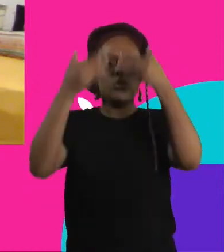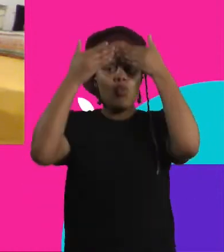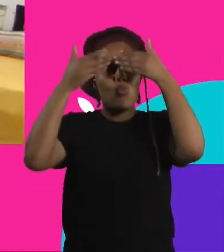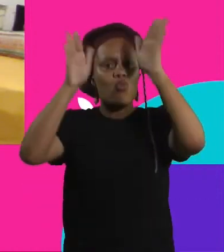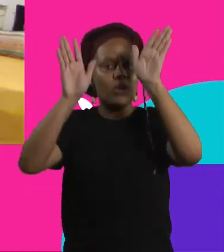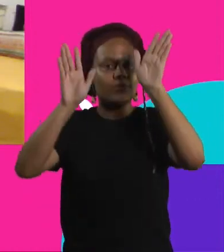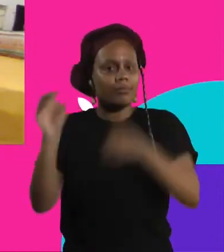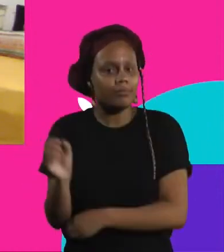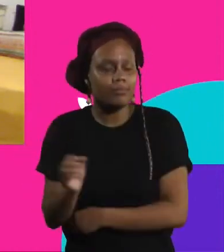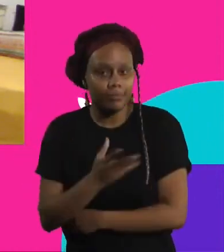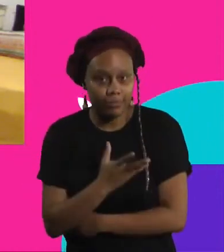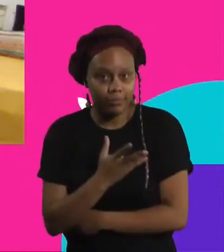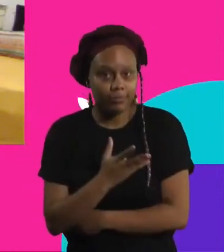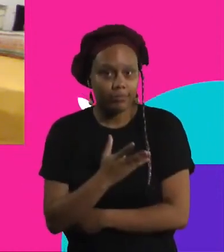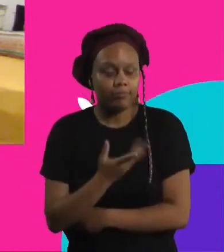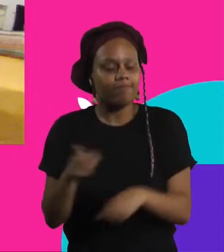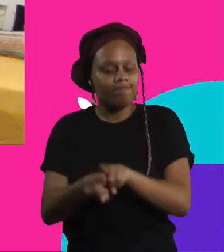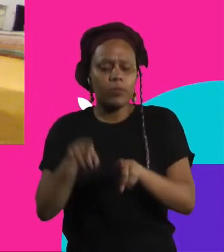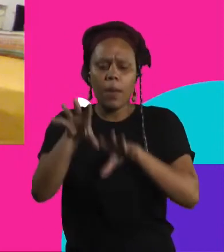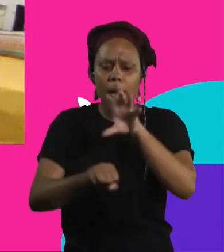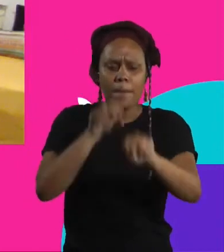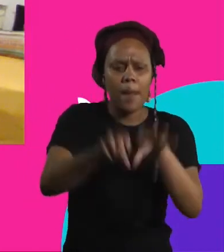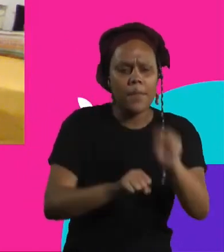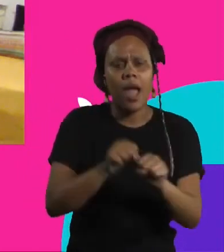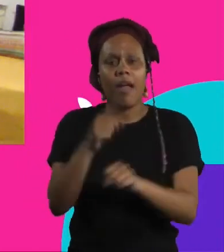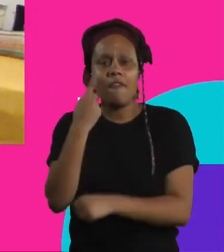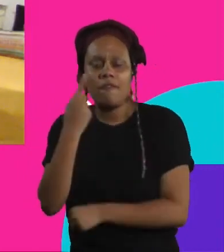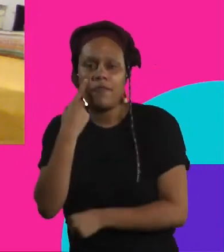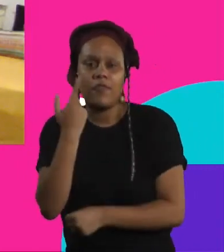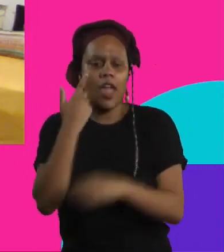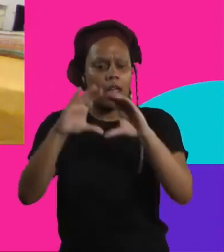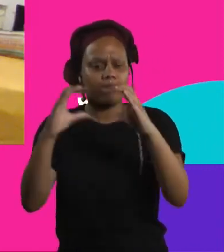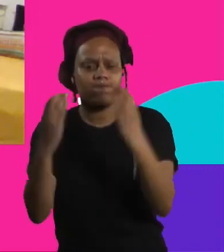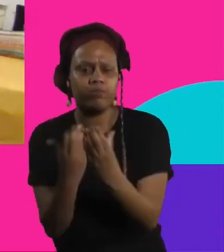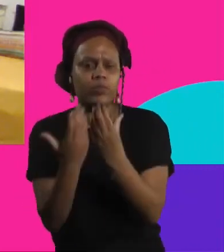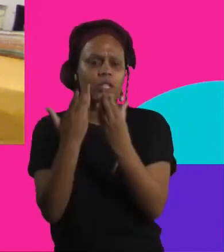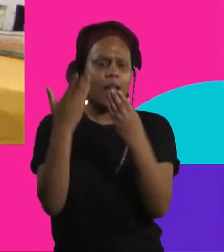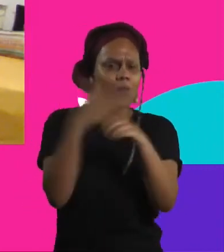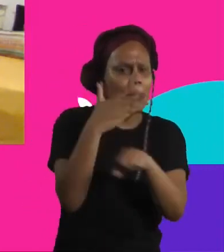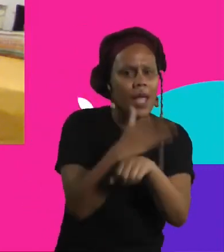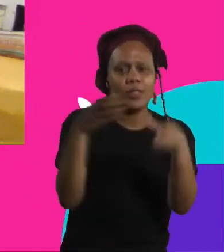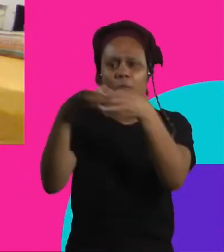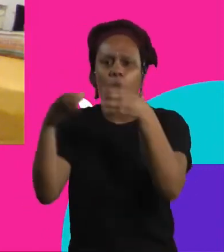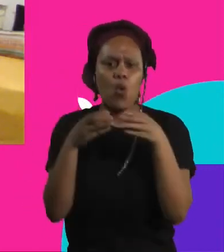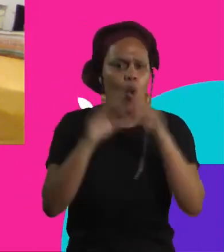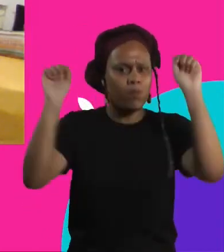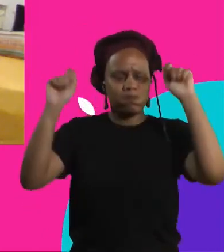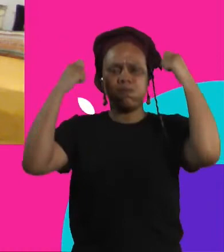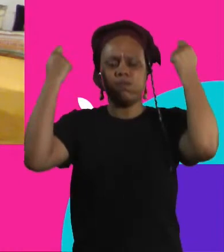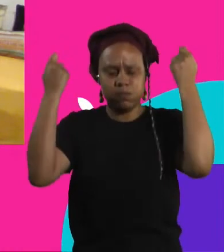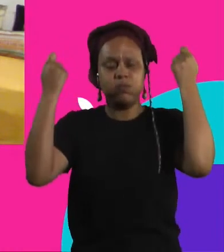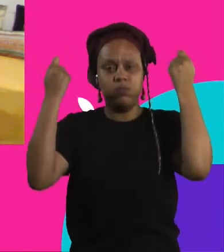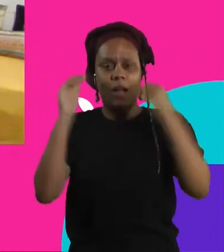novo. E estar buscando fazer networking, participar de comunidades, cursos, grupos, eventos,